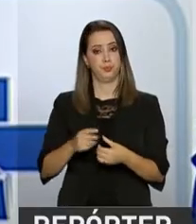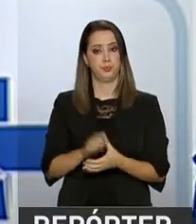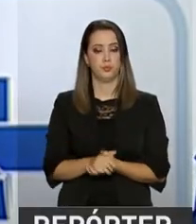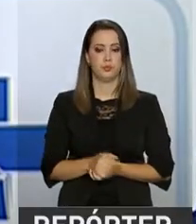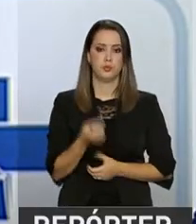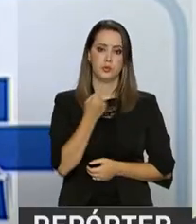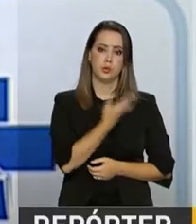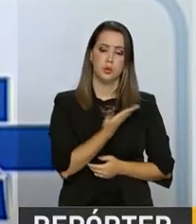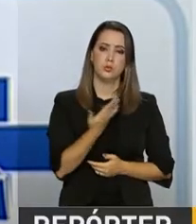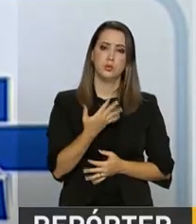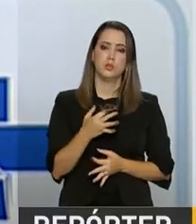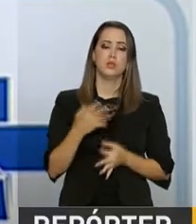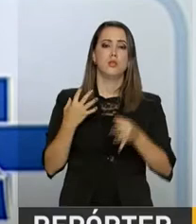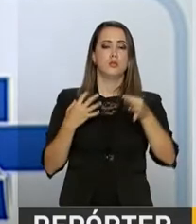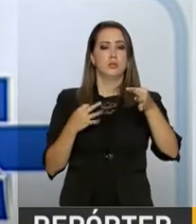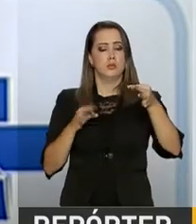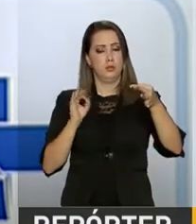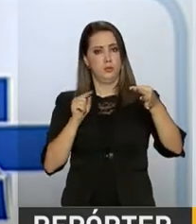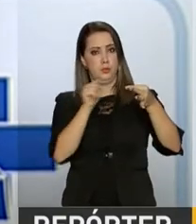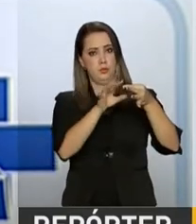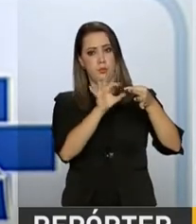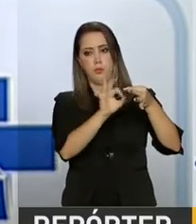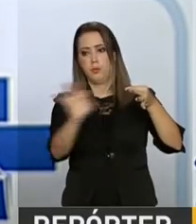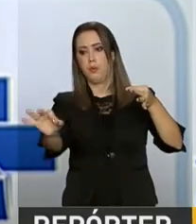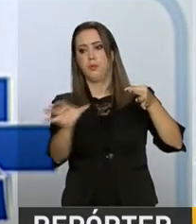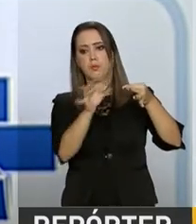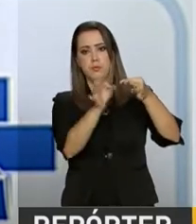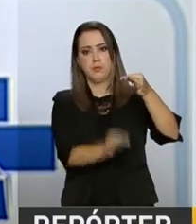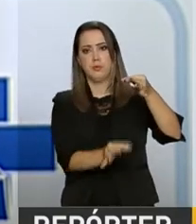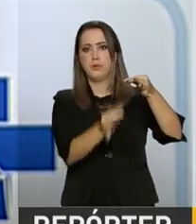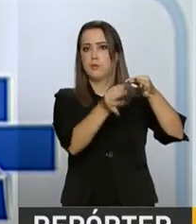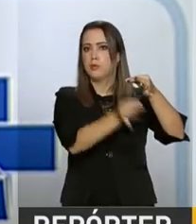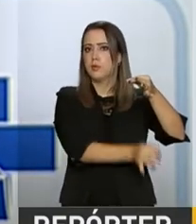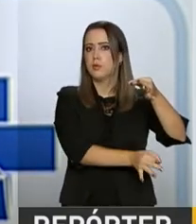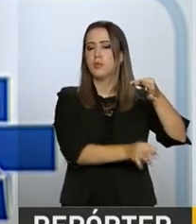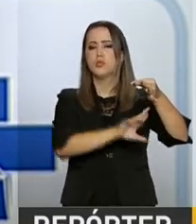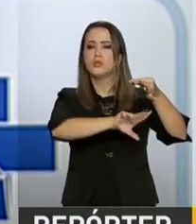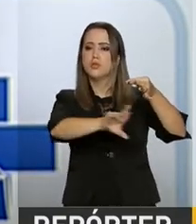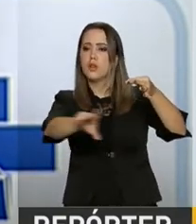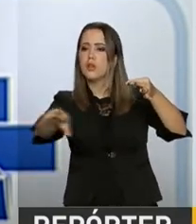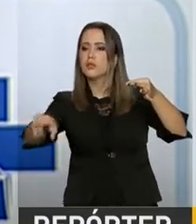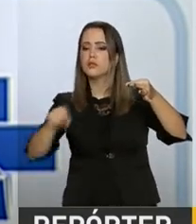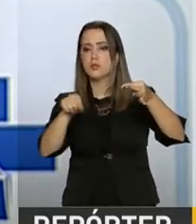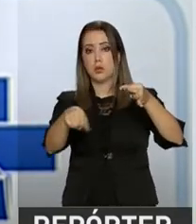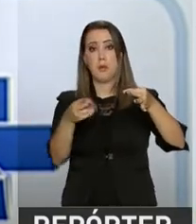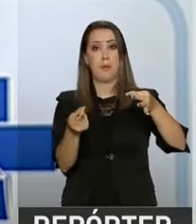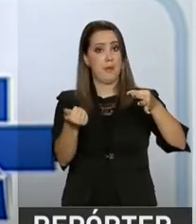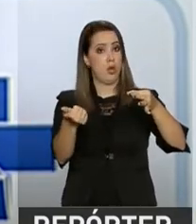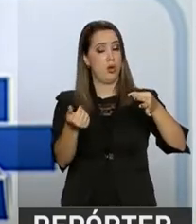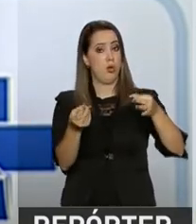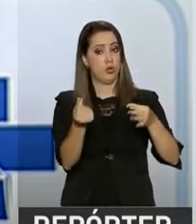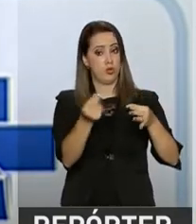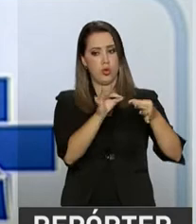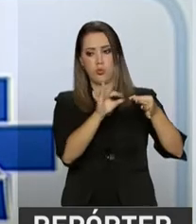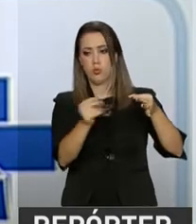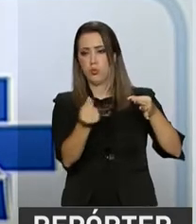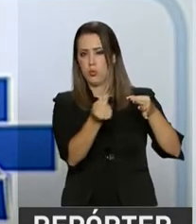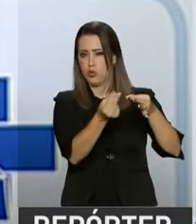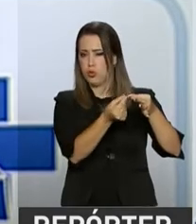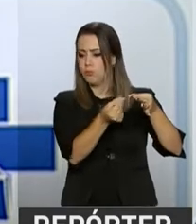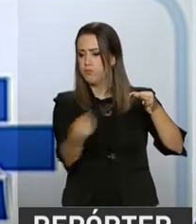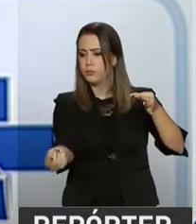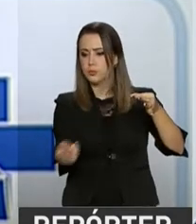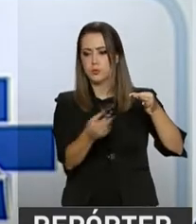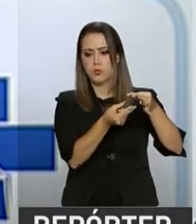Essa descentralização vai provocar melhor aplicação dos recursos, porque nós tínhamos, como vocês sabem,